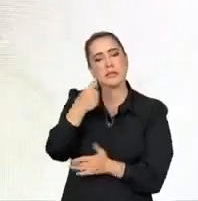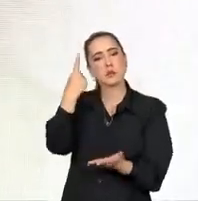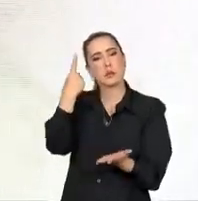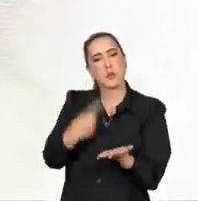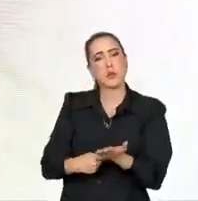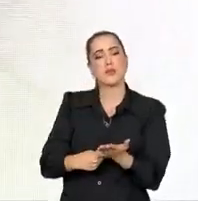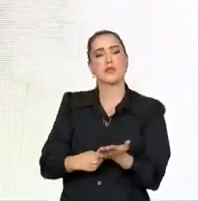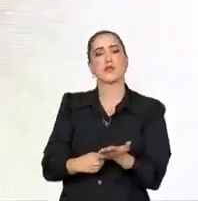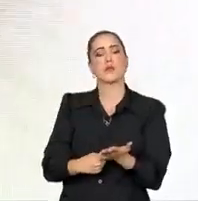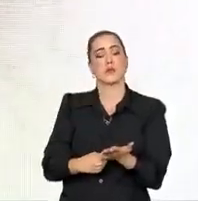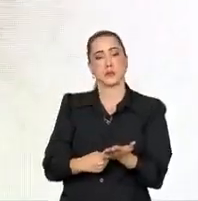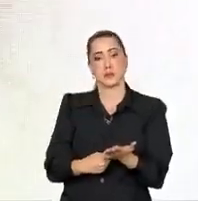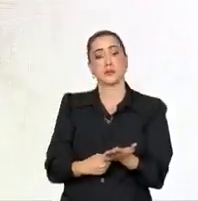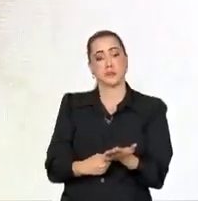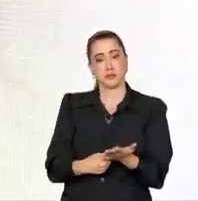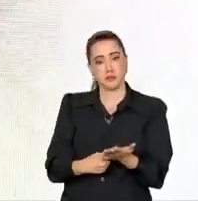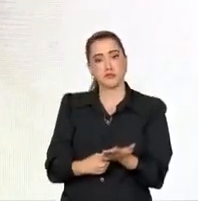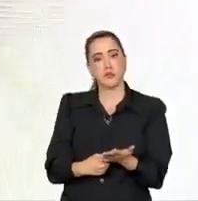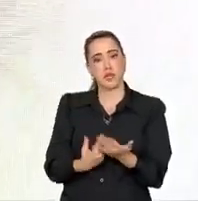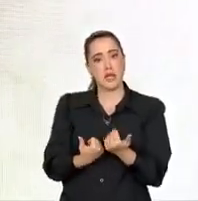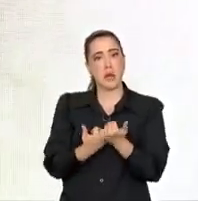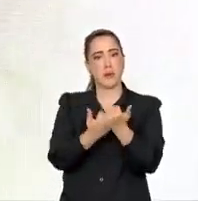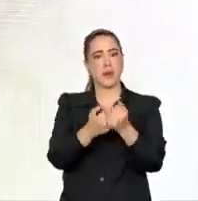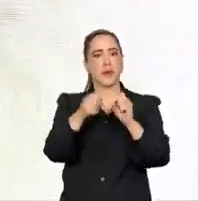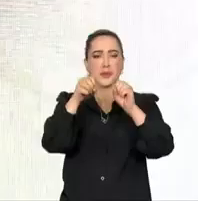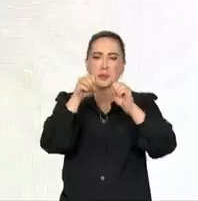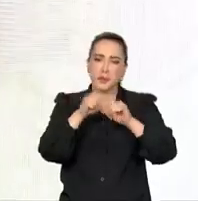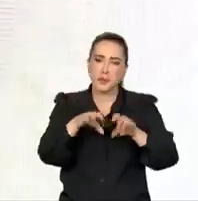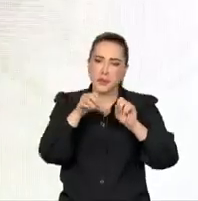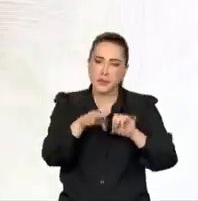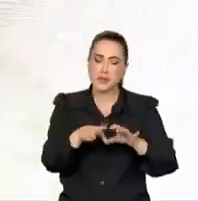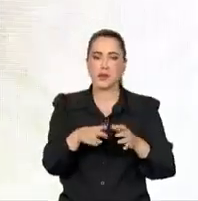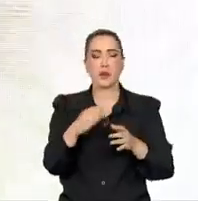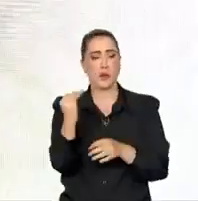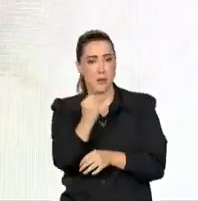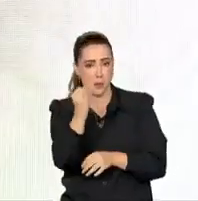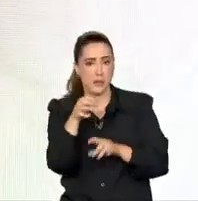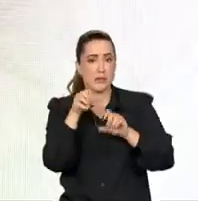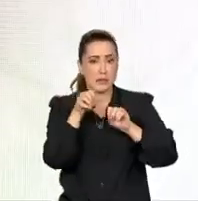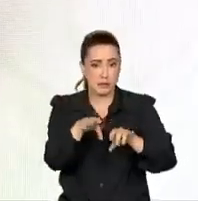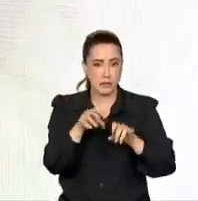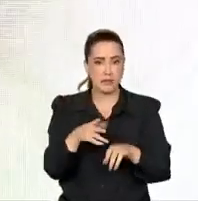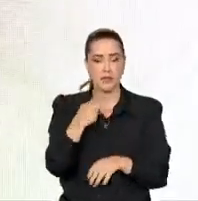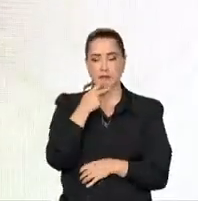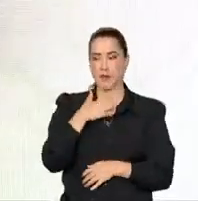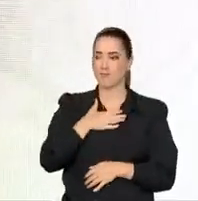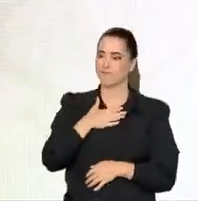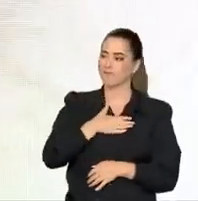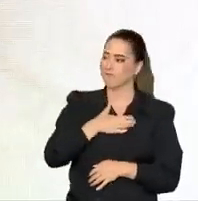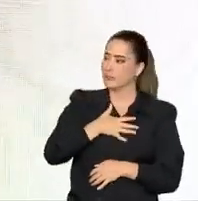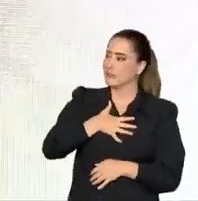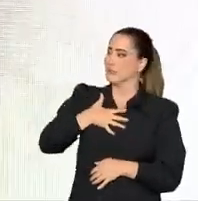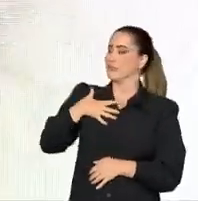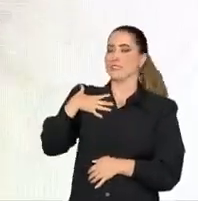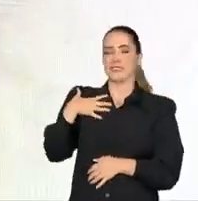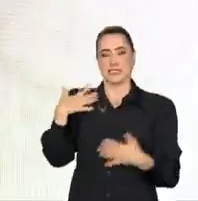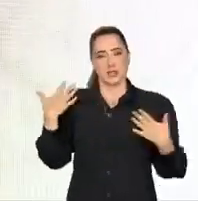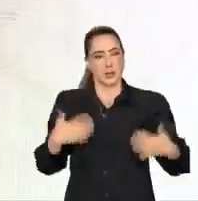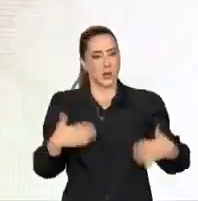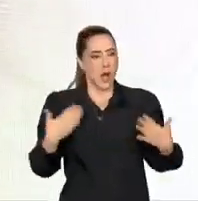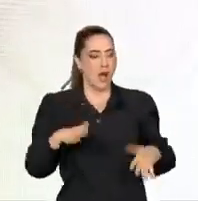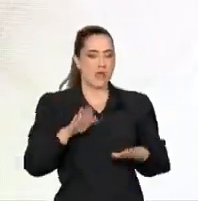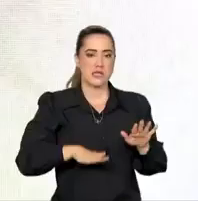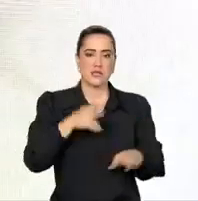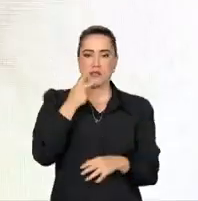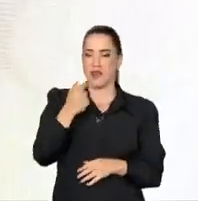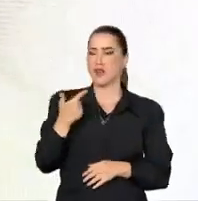pautado e reforçado a importância da educação e dizer muito do meu orgulho. Do meu orgulho mesmo, assim, eu sei que às vezes parece que